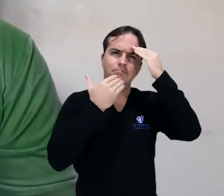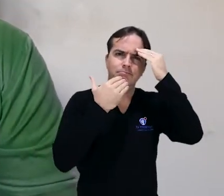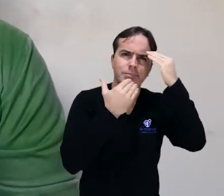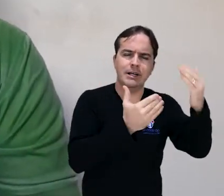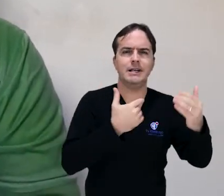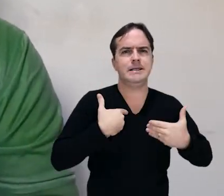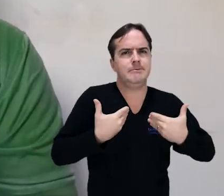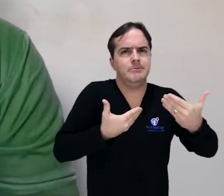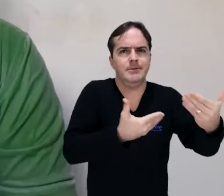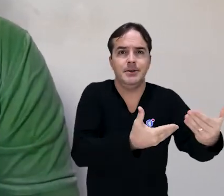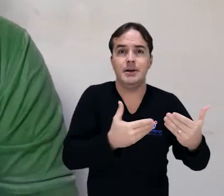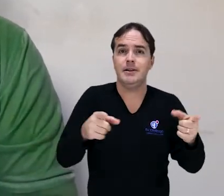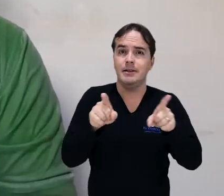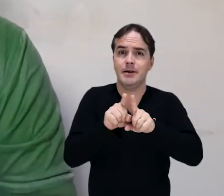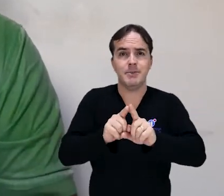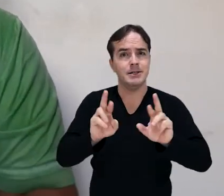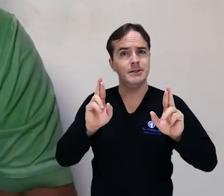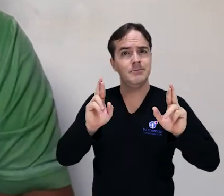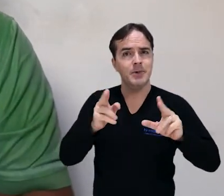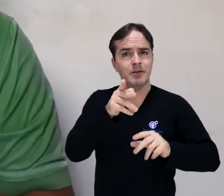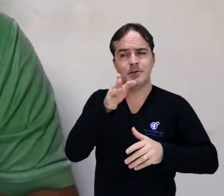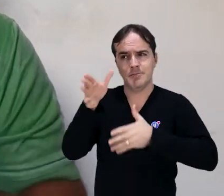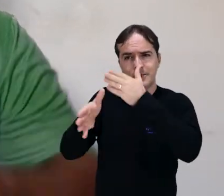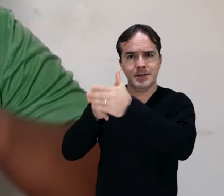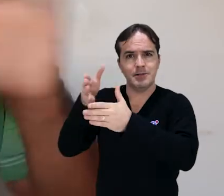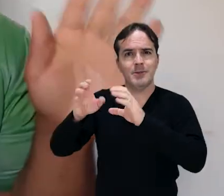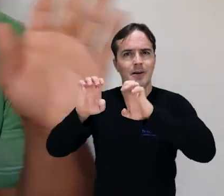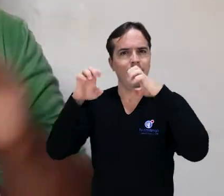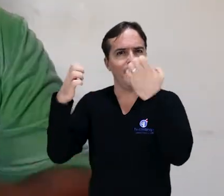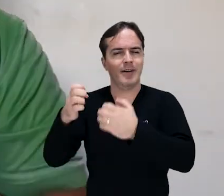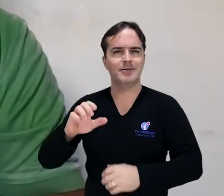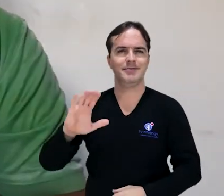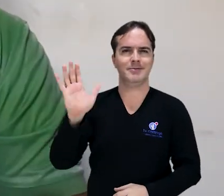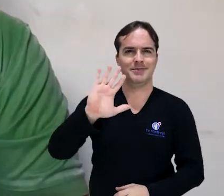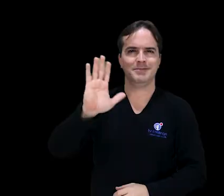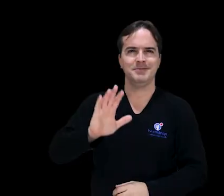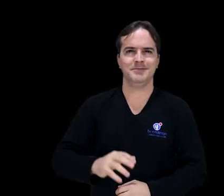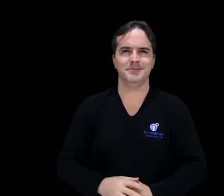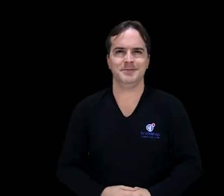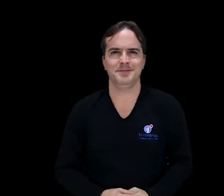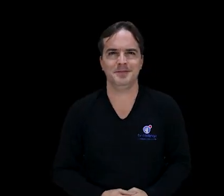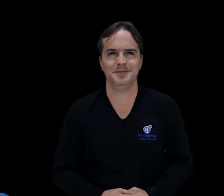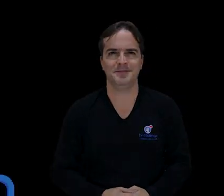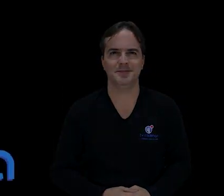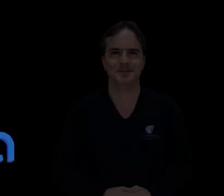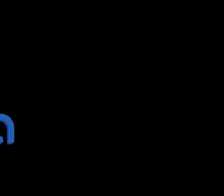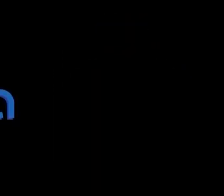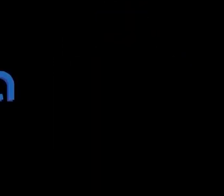por ter feito esse convite e conto com a presença de todos vocês em nosso evento tchau tchau pessoal